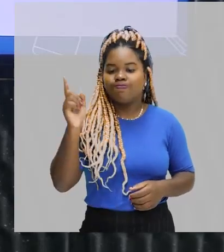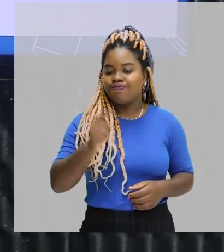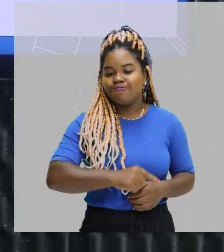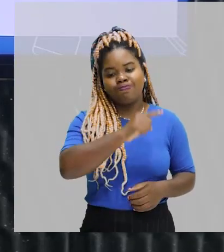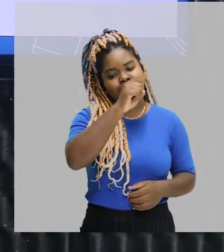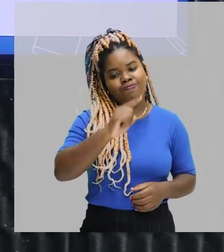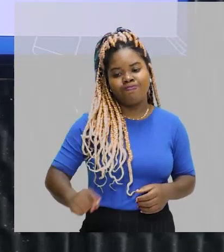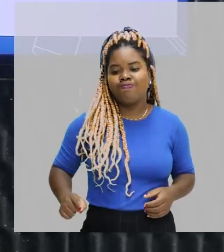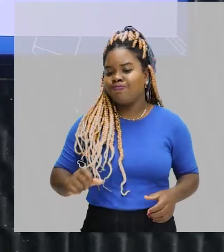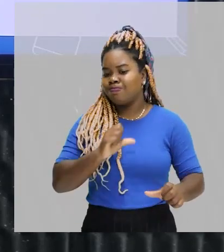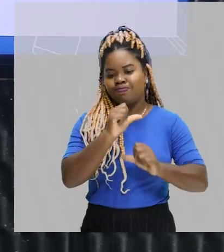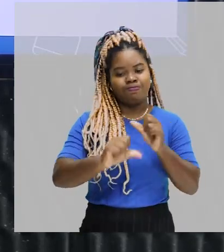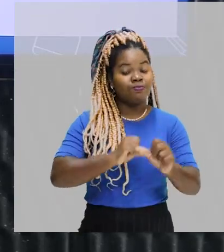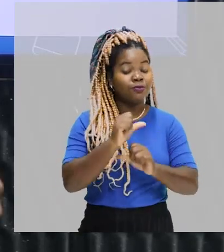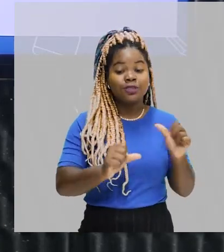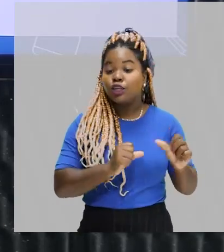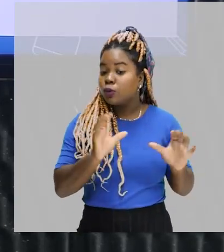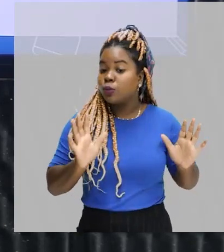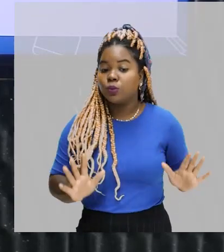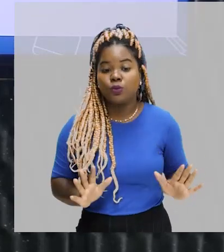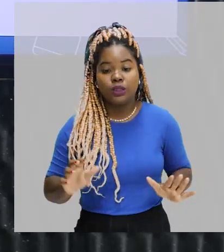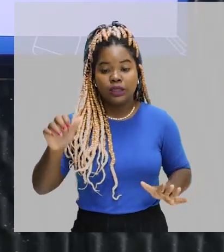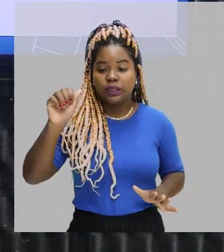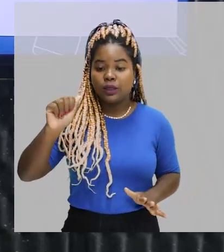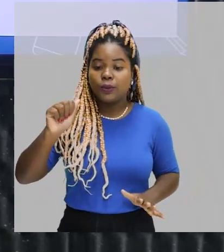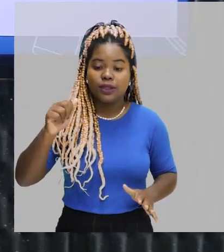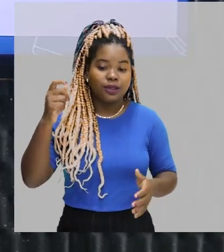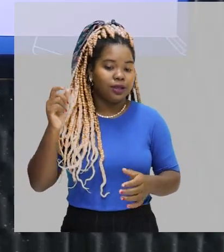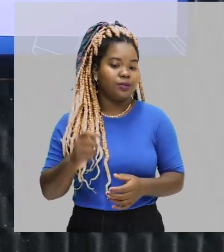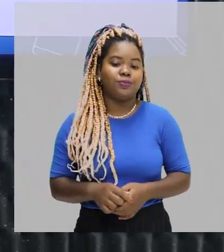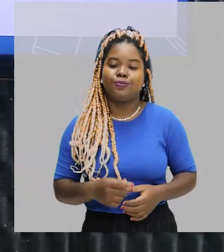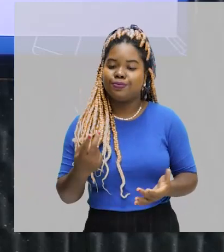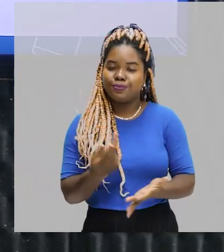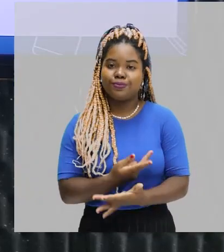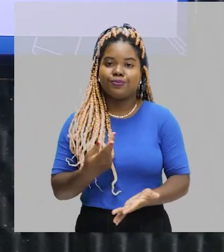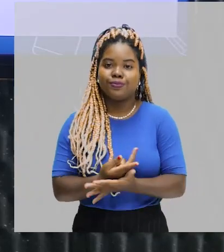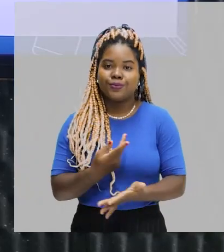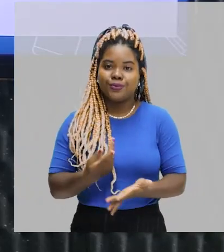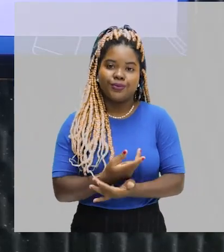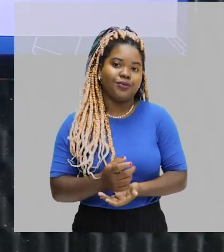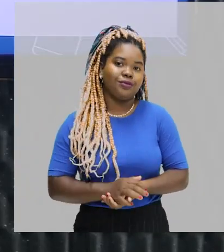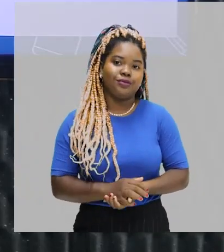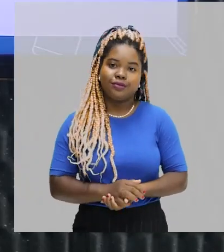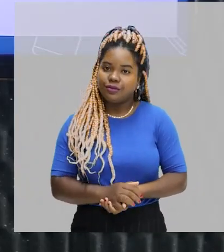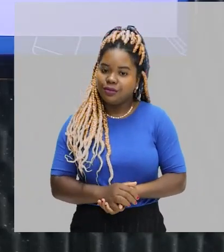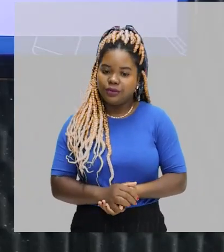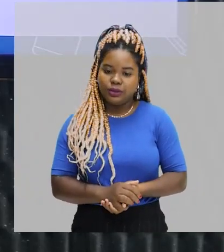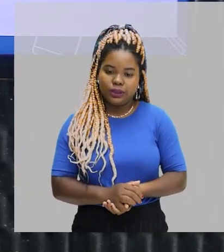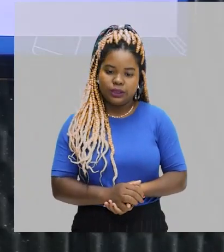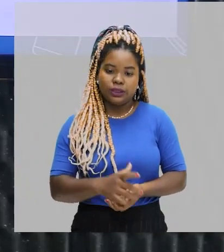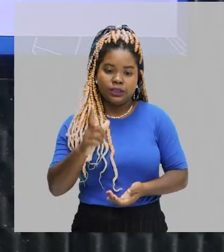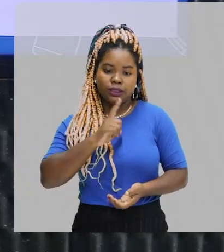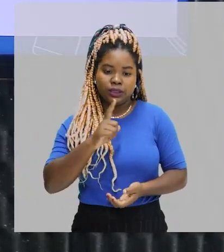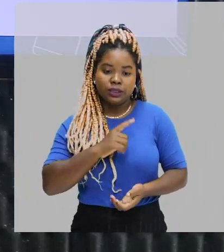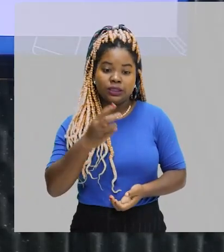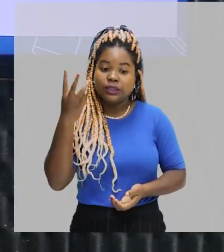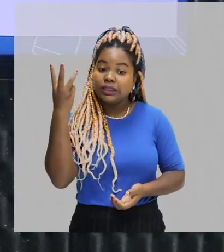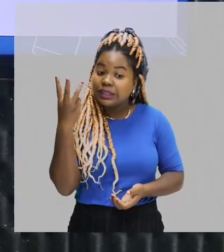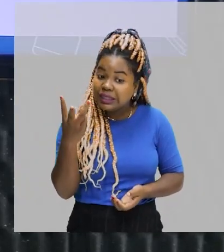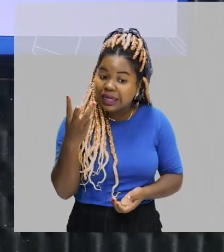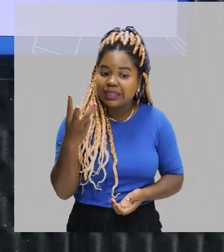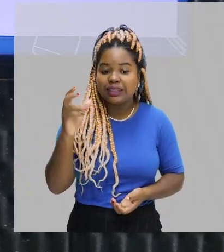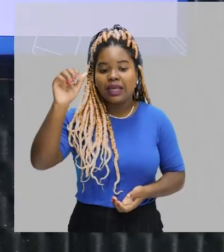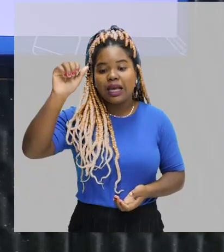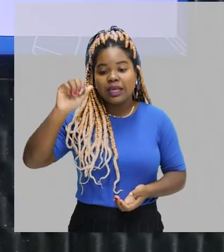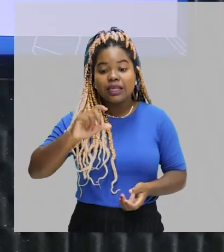não pode flexionar, ele tem que ficar no singular. Então, bem aqui, ó, tu já tens 3 alternativas que tu